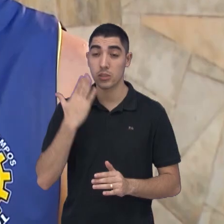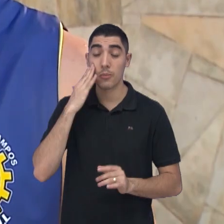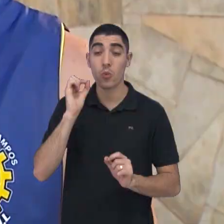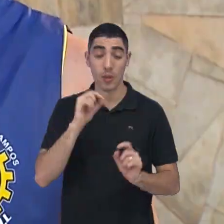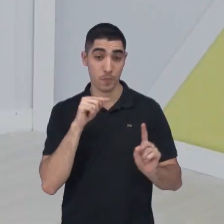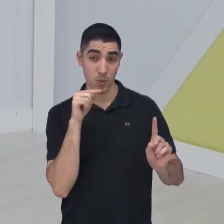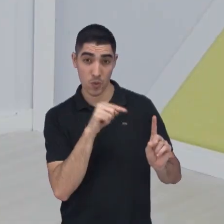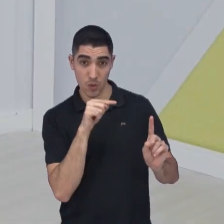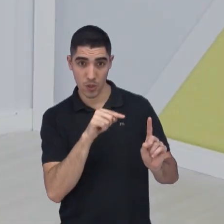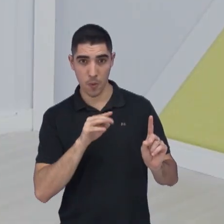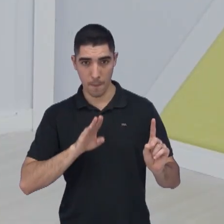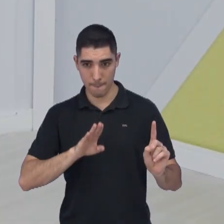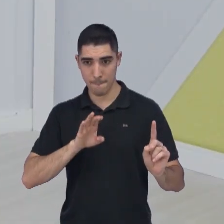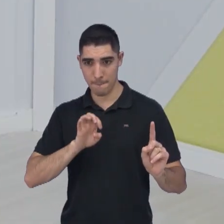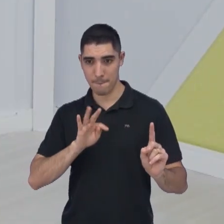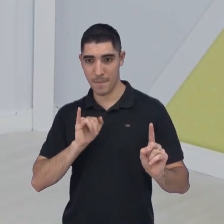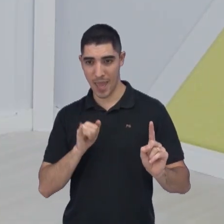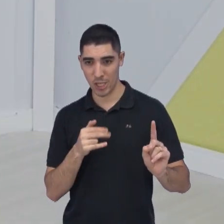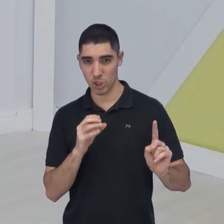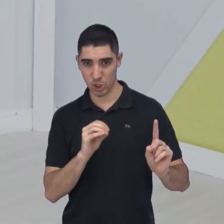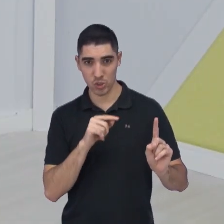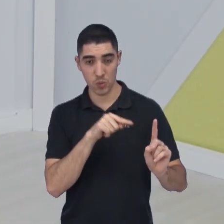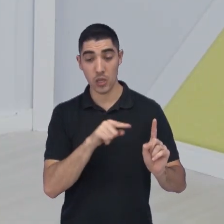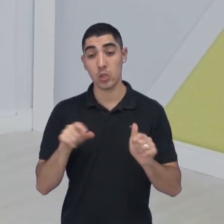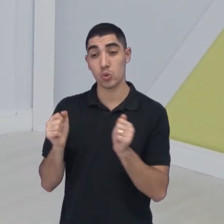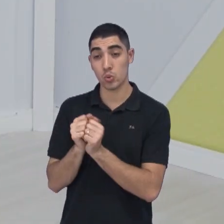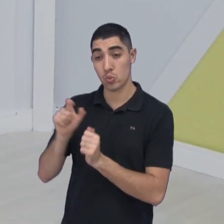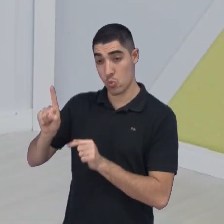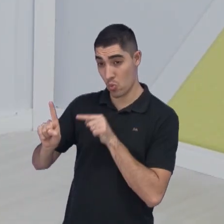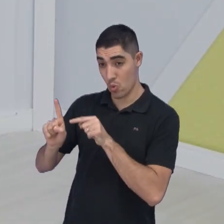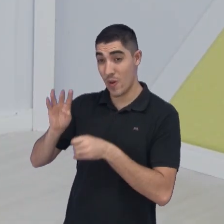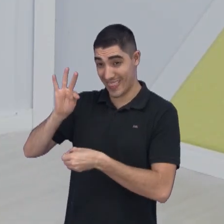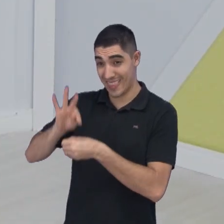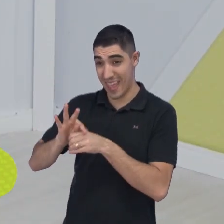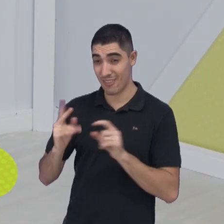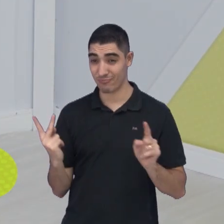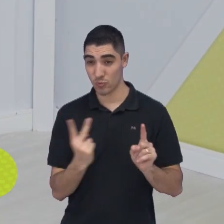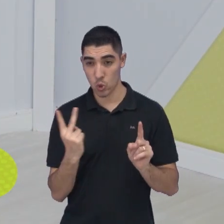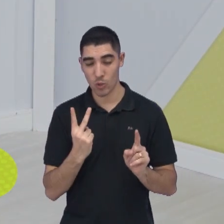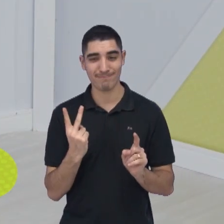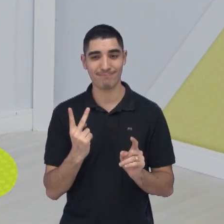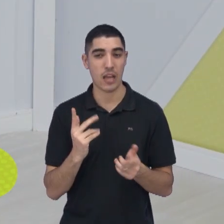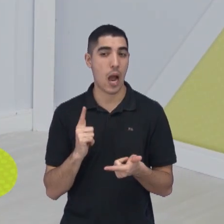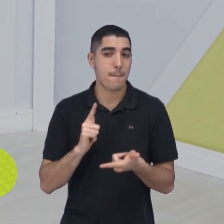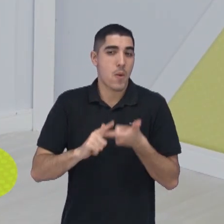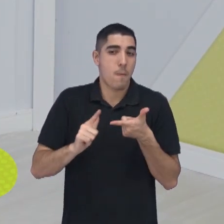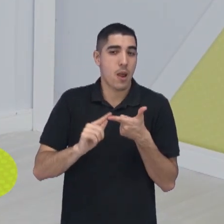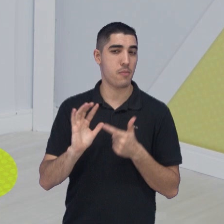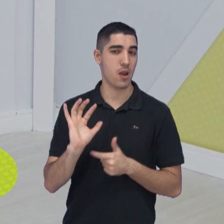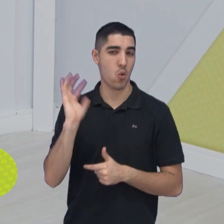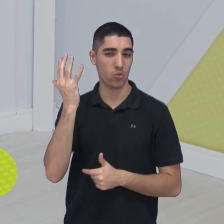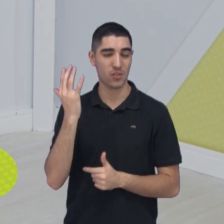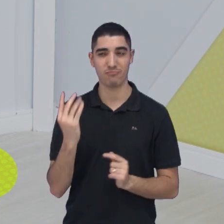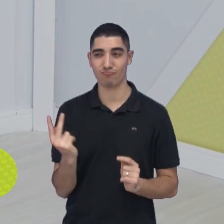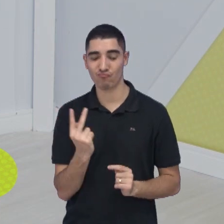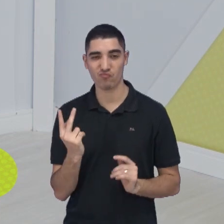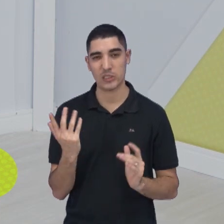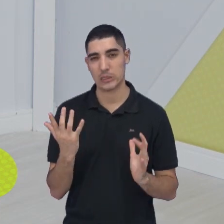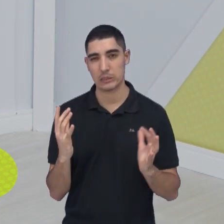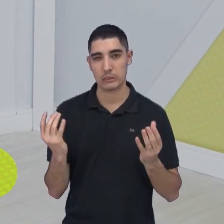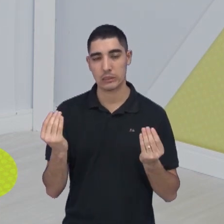bem. Você está vendo as imagens do Betinho, ó, jogador 36 anos, experiente na sua segunda passagem pelo São José.